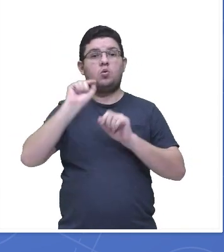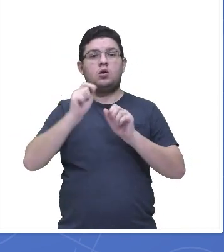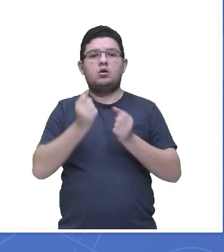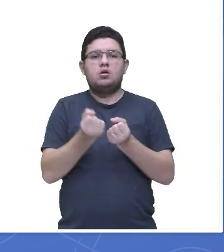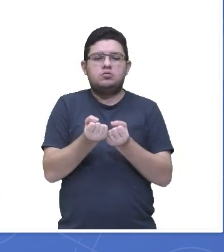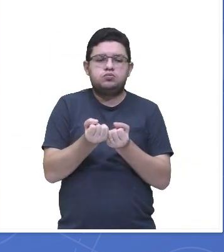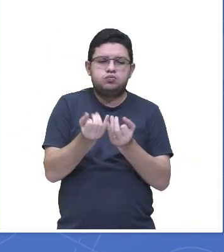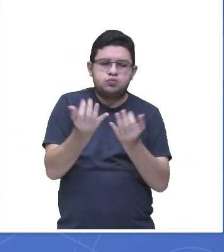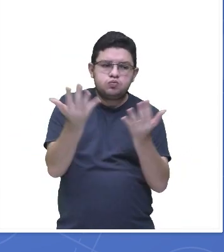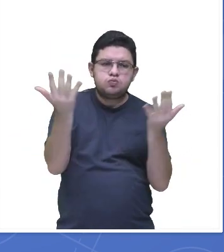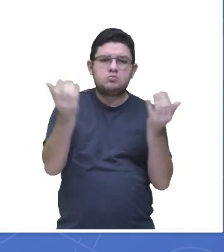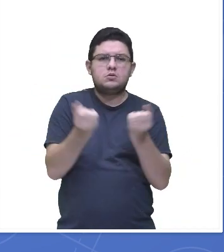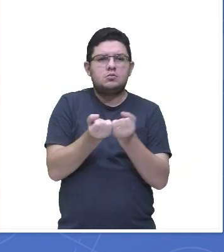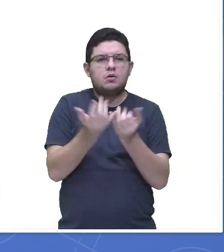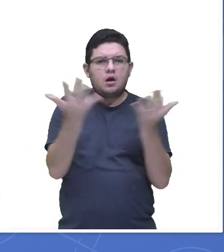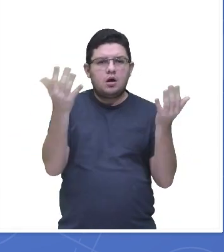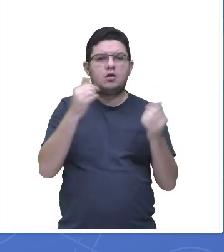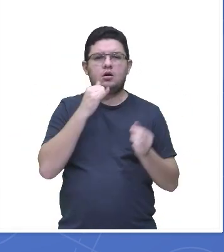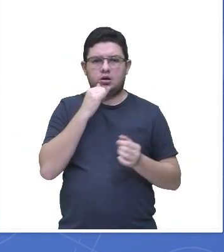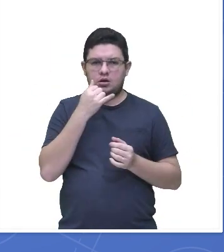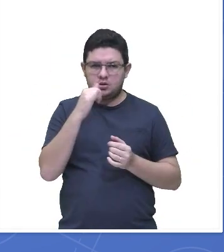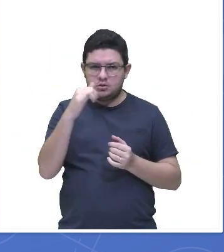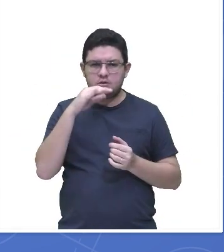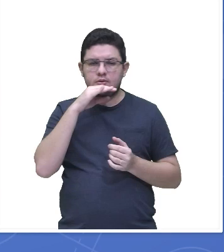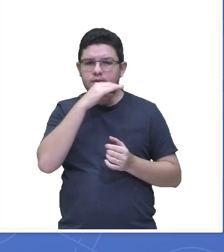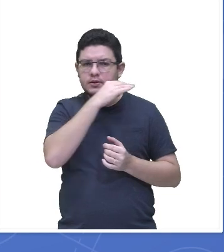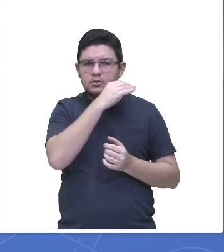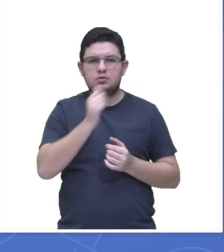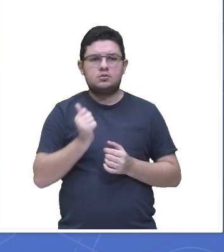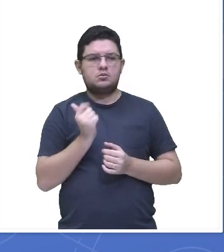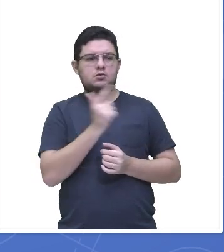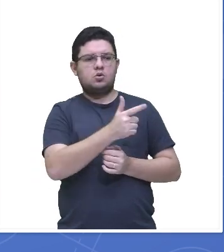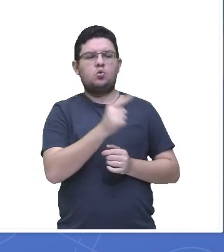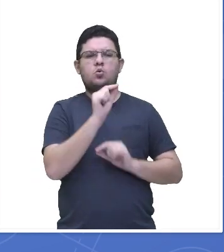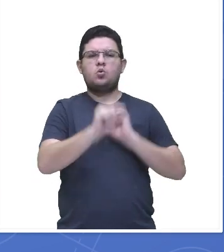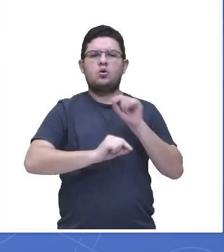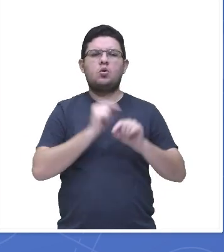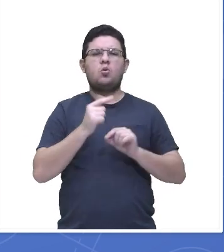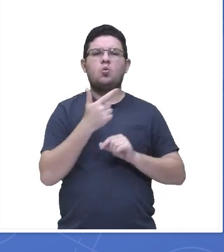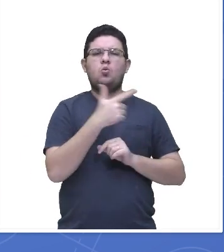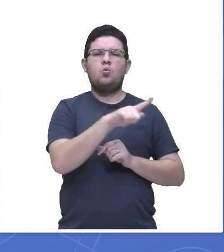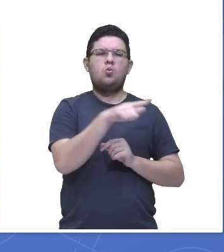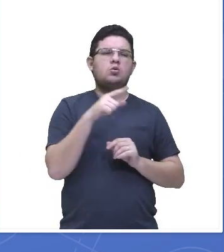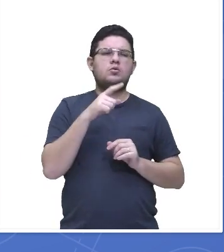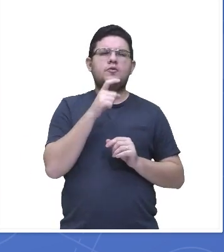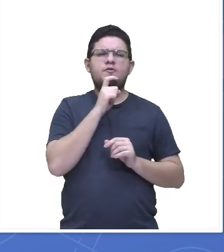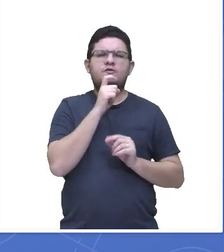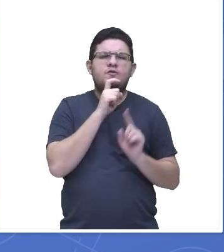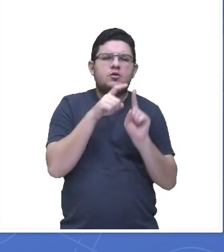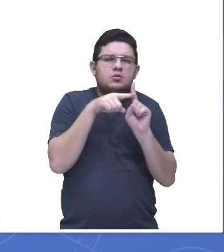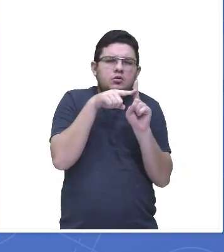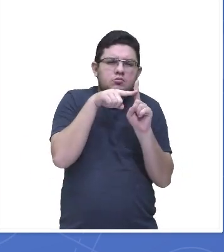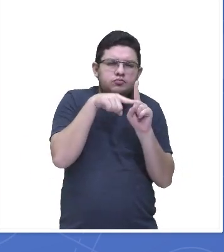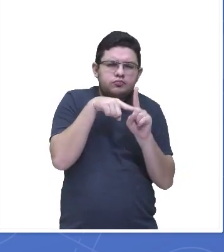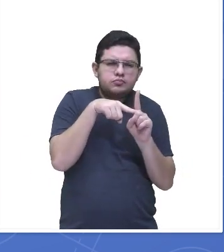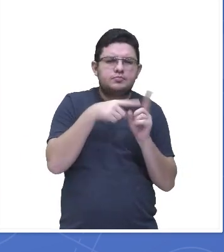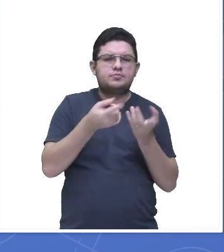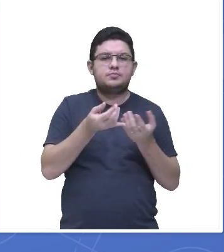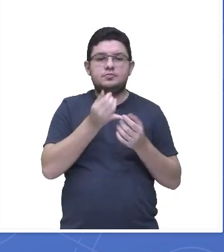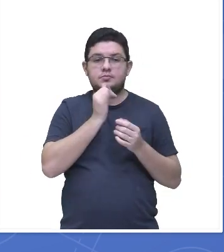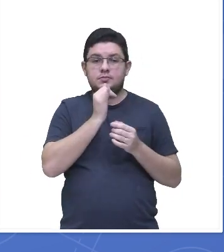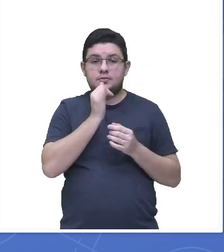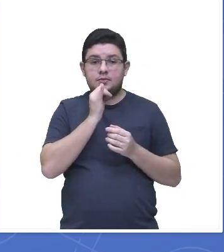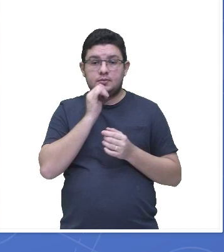irradiar mais energia por irradiação do que aqueles que estão mais frios, né? Como nós estamos vendo aqui, por exemplo,